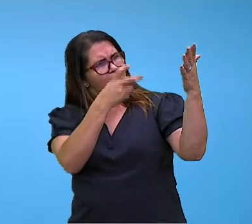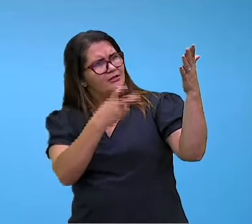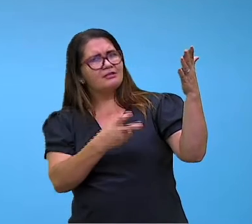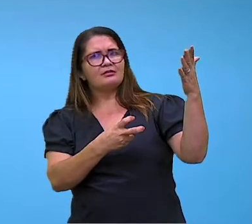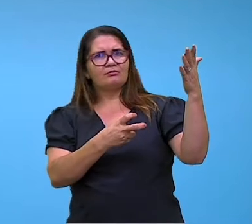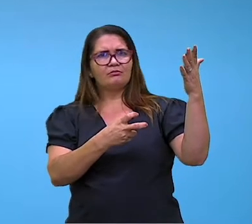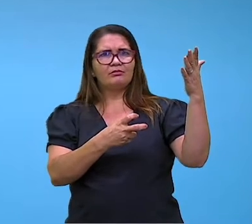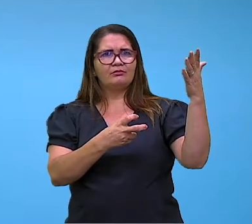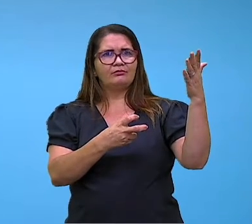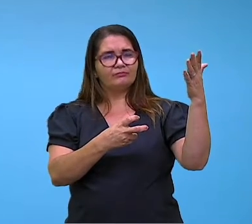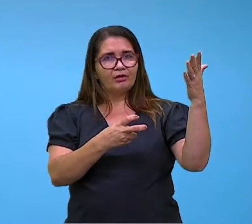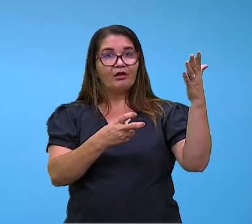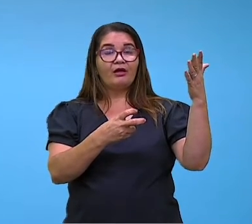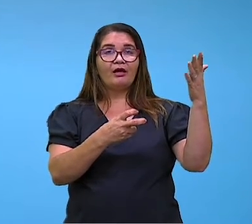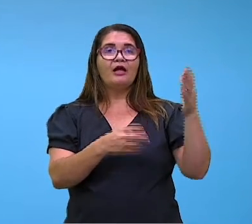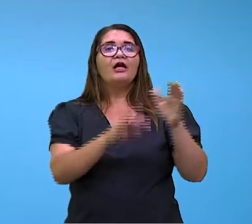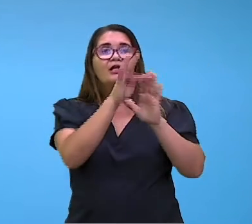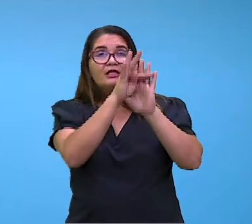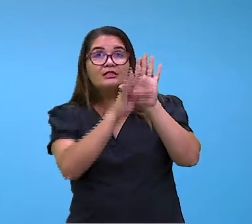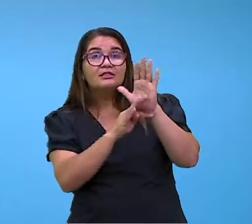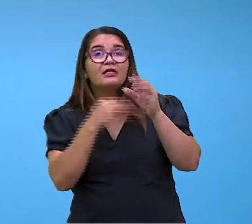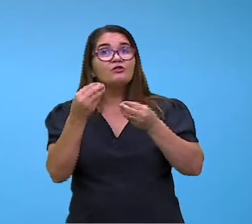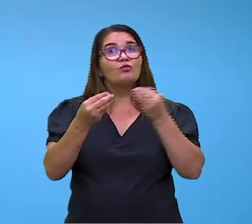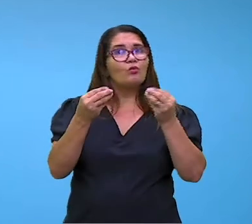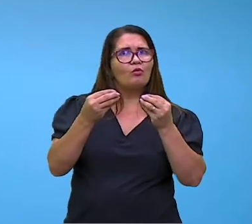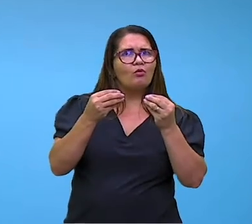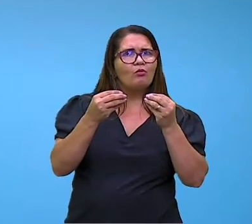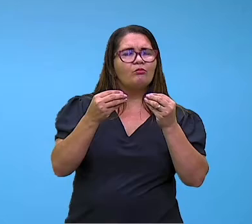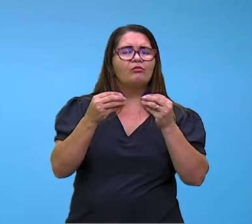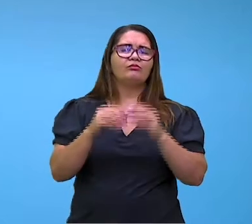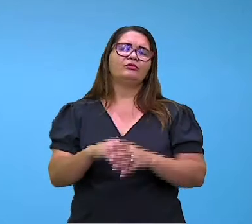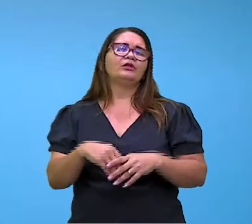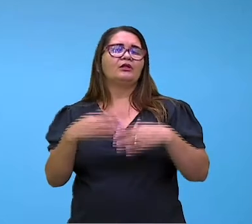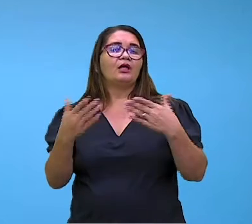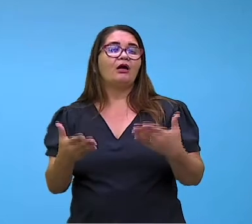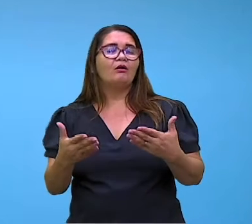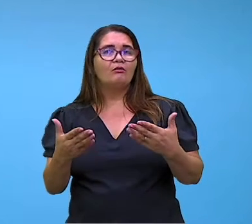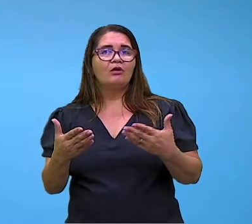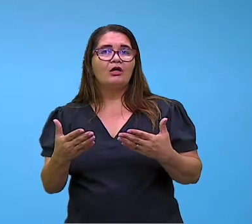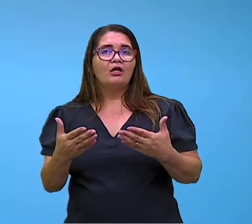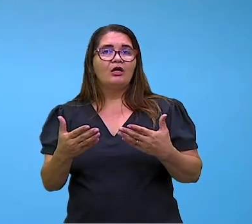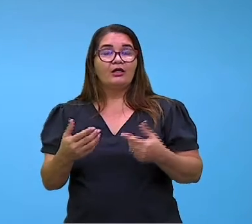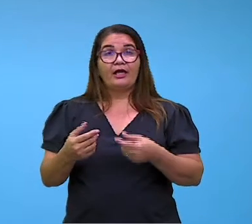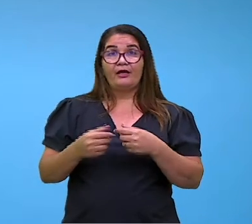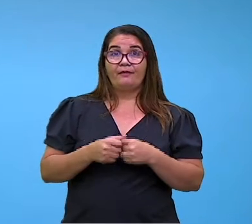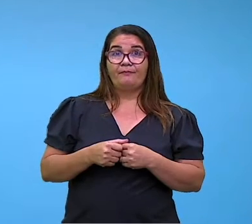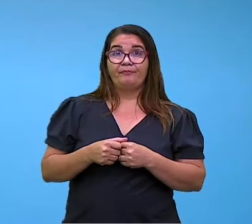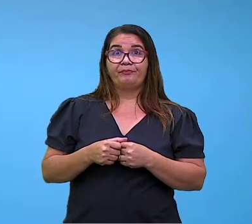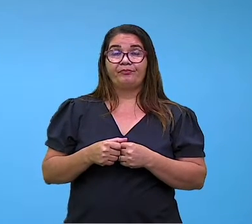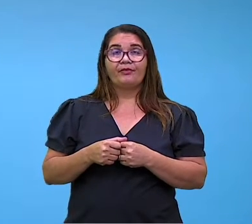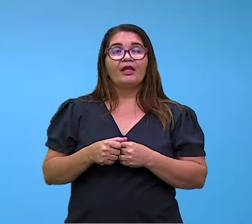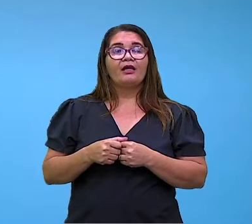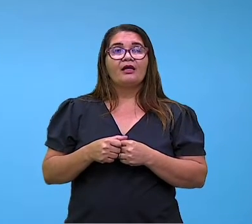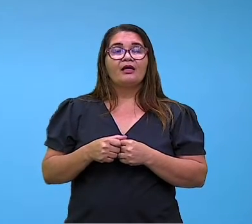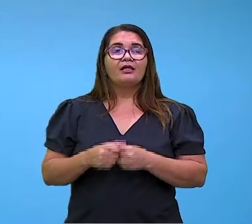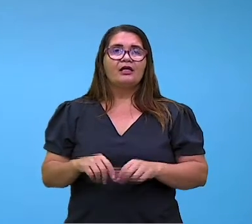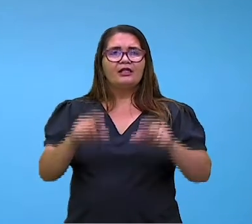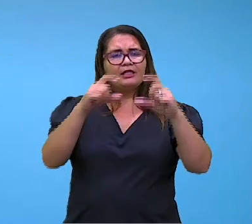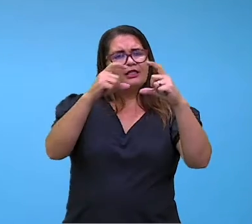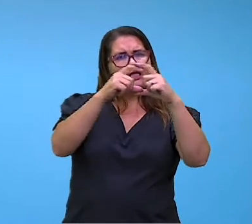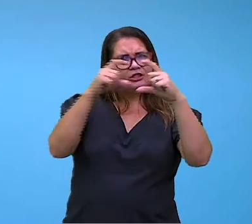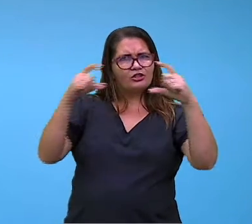comic strip above. De acordo com o homem que estava na nossa tirinha, que nós vimos acima,